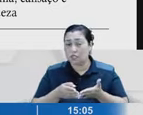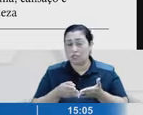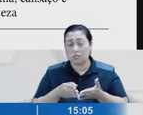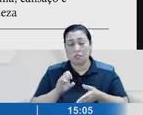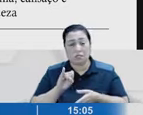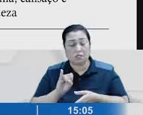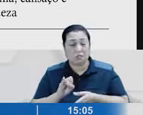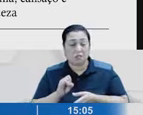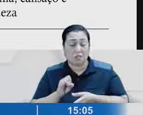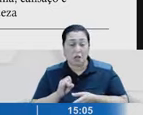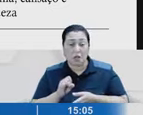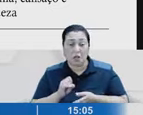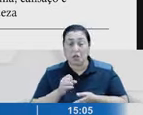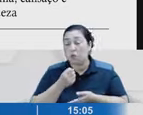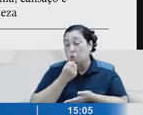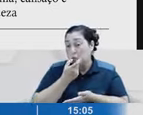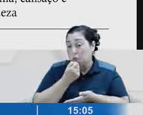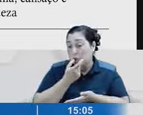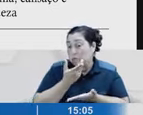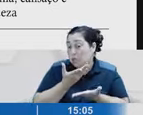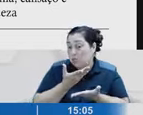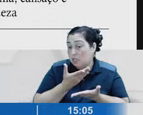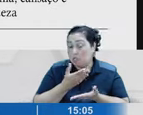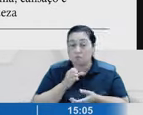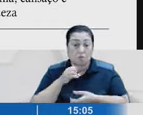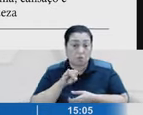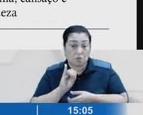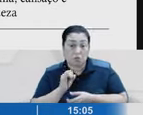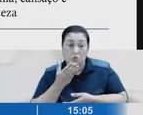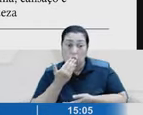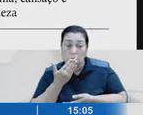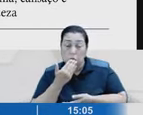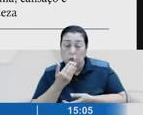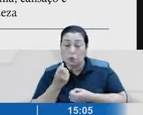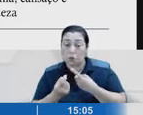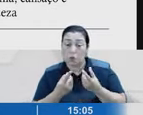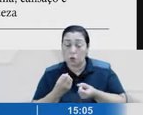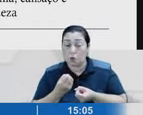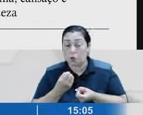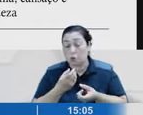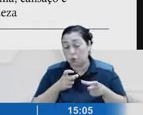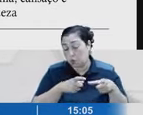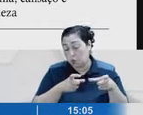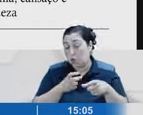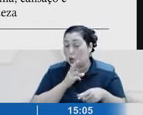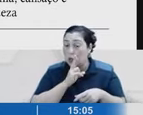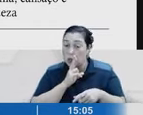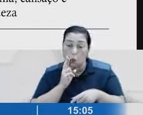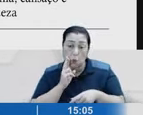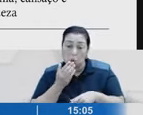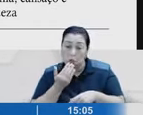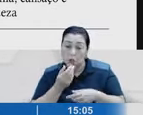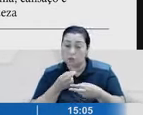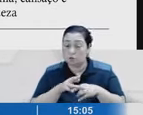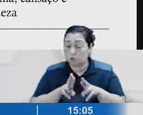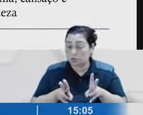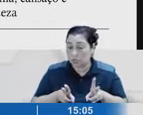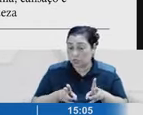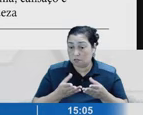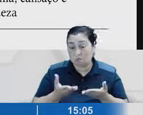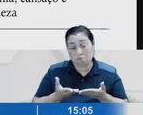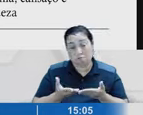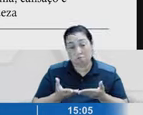alguma medicação que eu não tomava antes, estou comendo em algum lugar que eu não comia antes, mudei minha dieta,